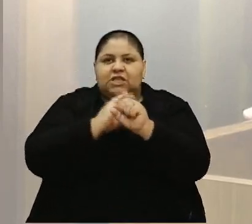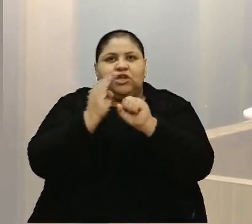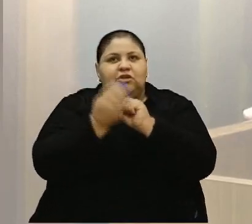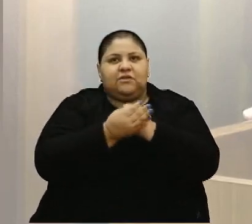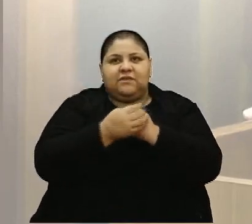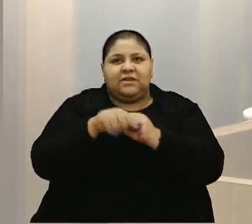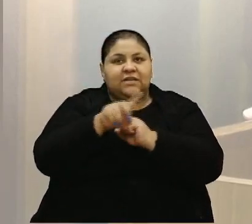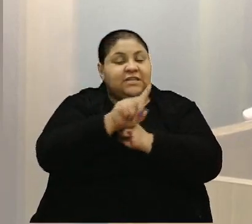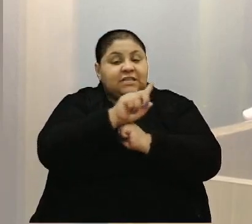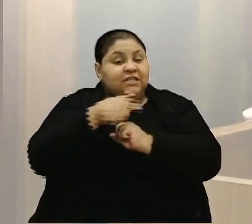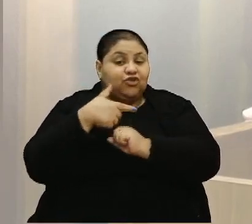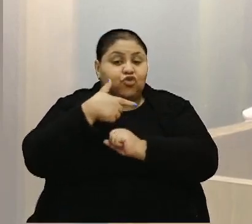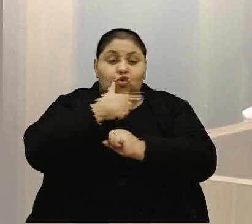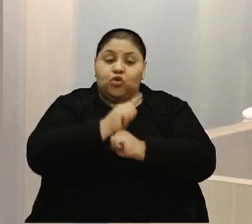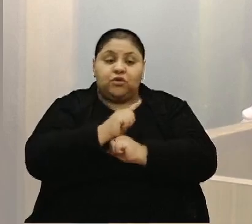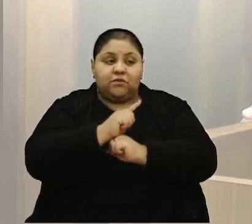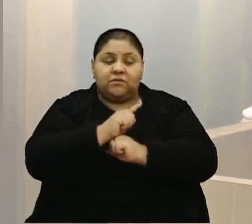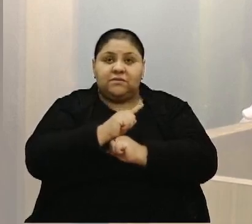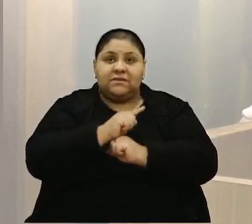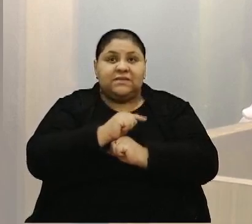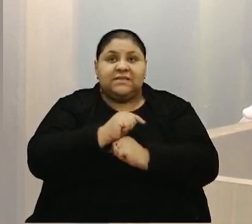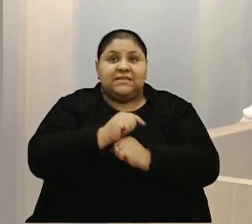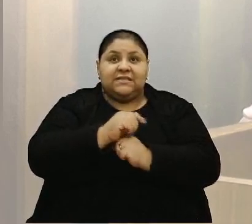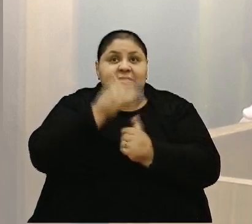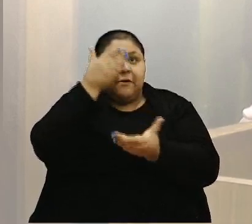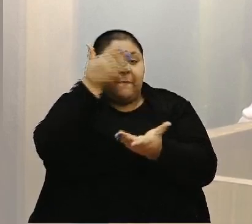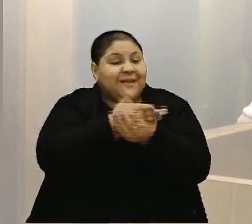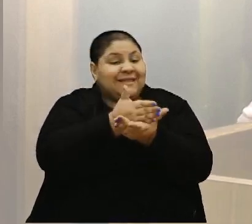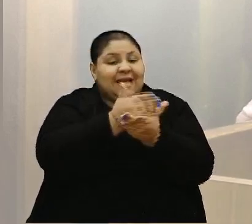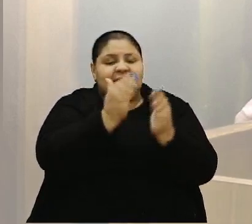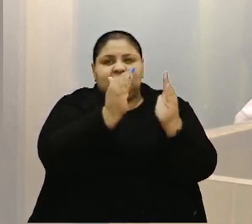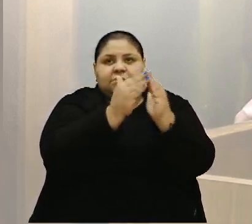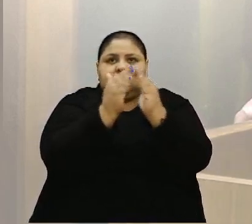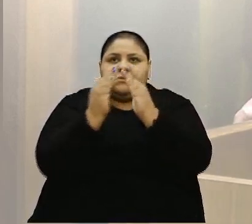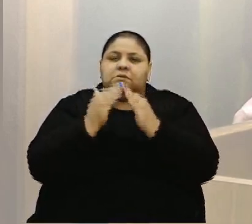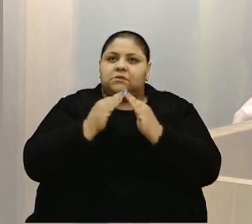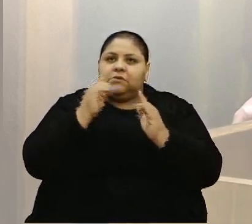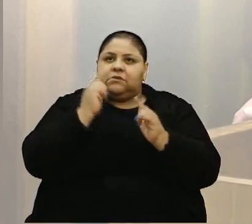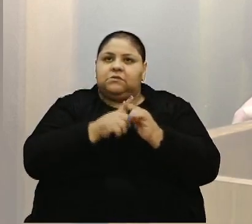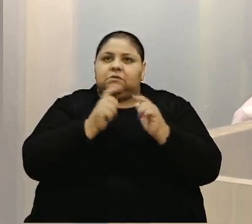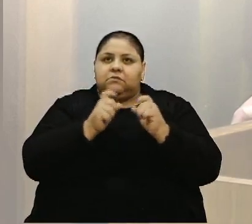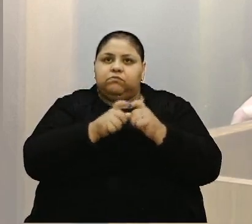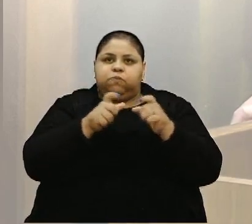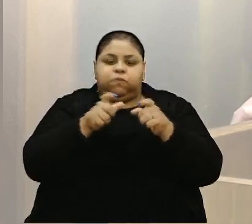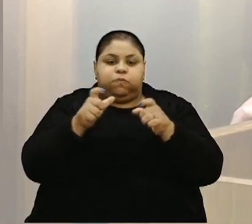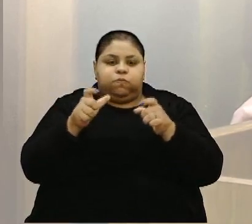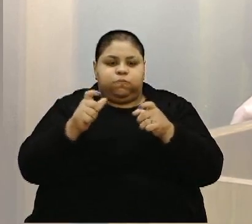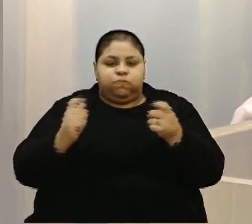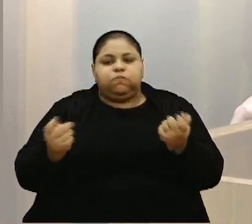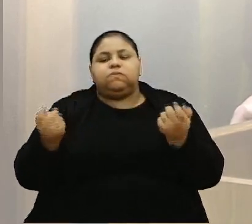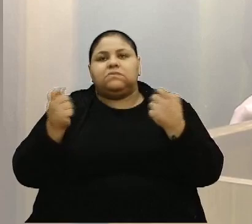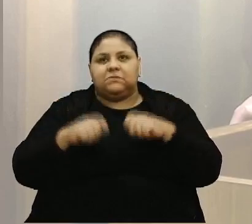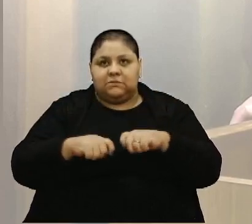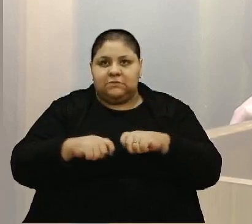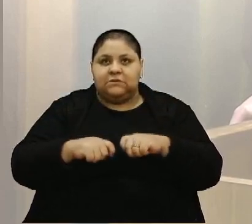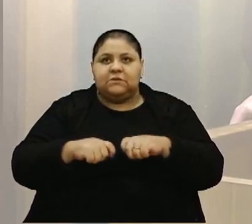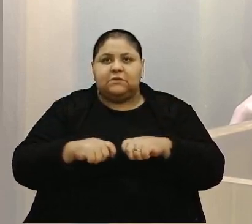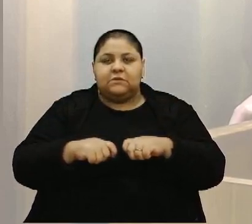gente não conseguiu ir em nem metade das casas por tamanha a necessidade e